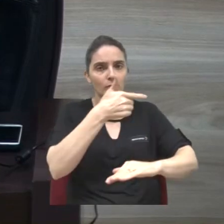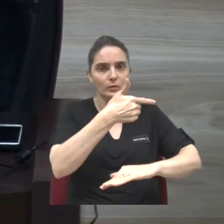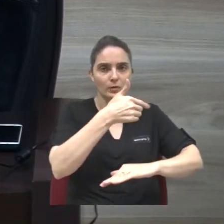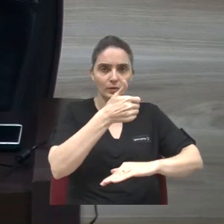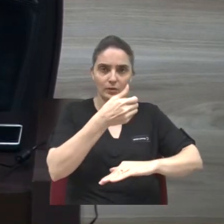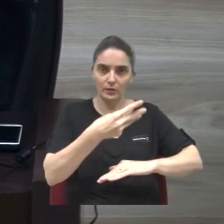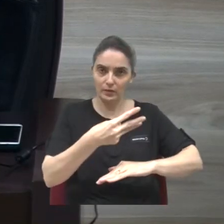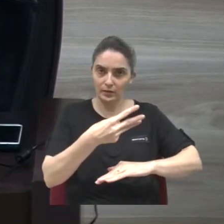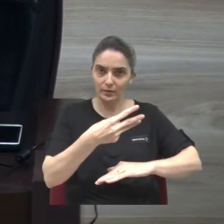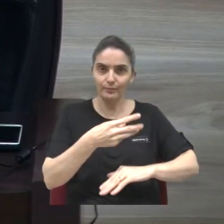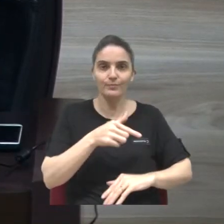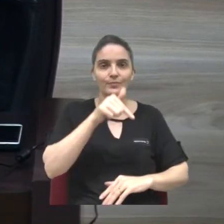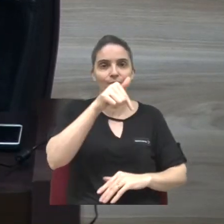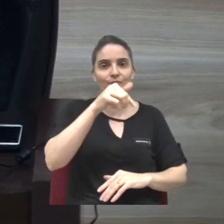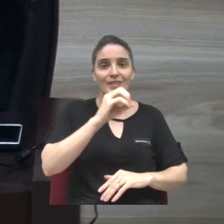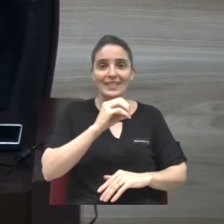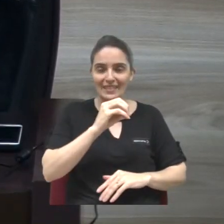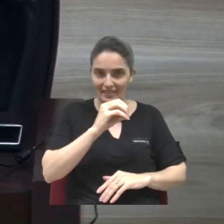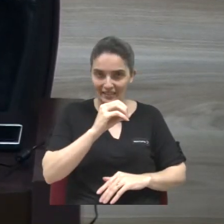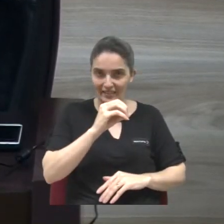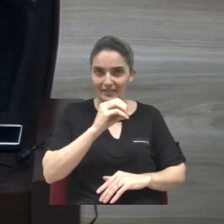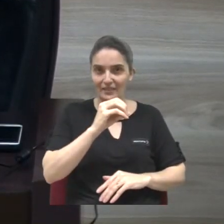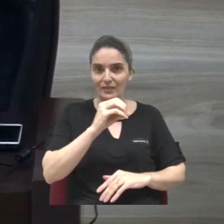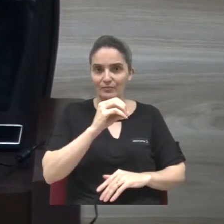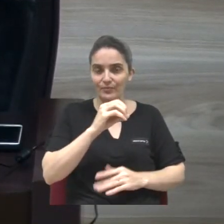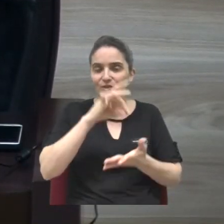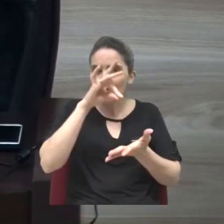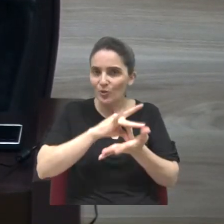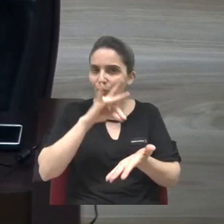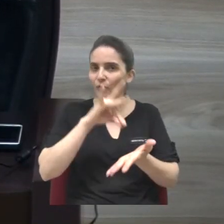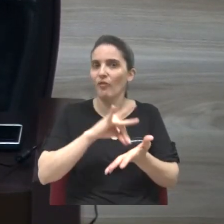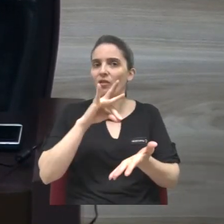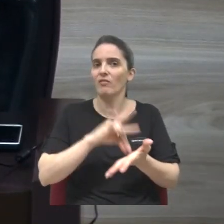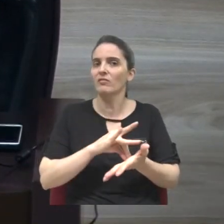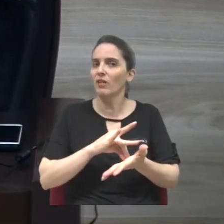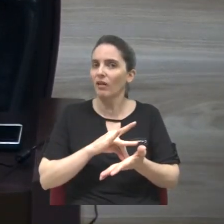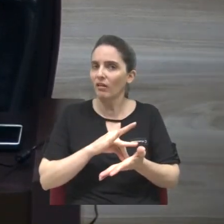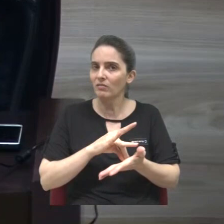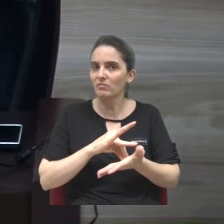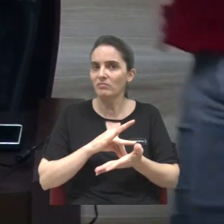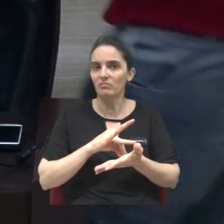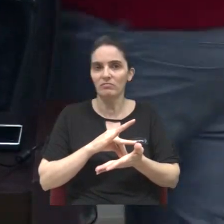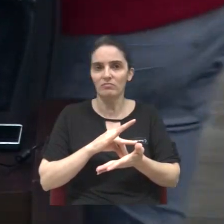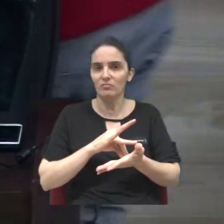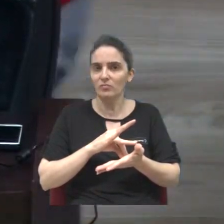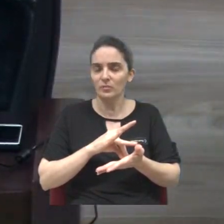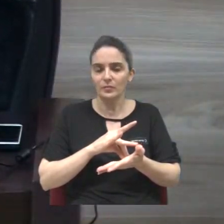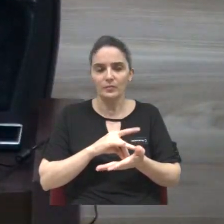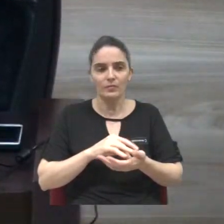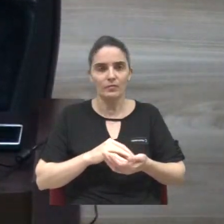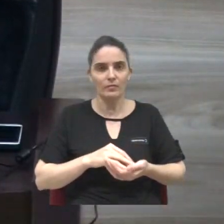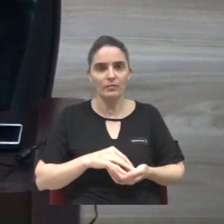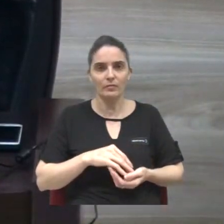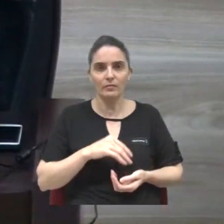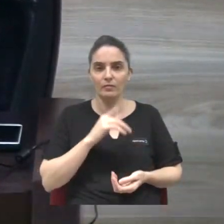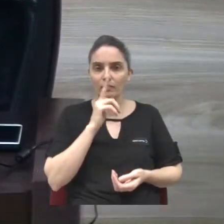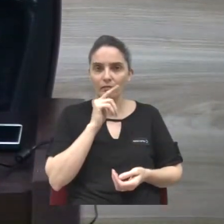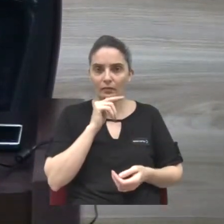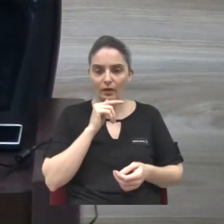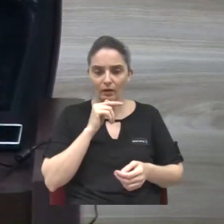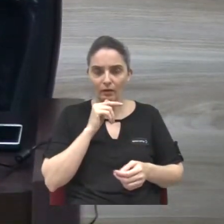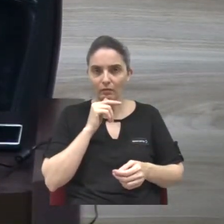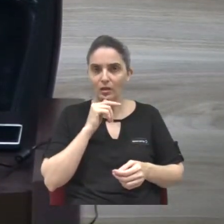70 apresentaram, de fato, consumo atípico, ou seja, casos em que não ficou constatado vazamento